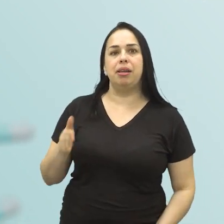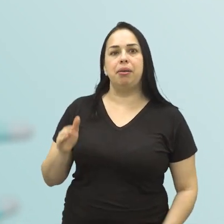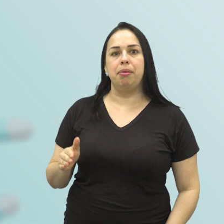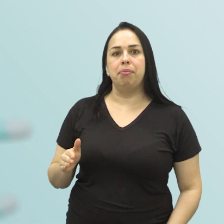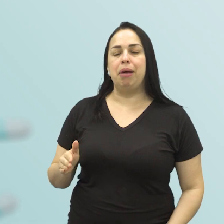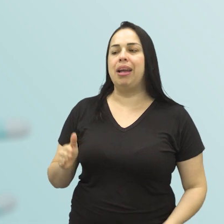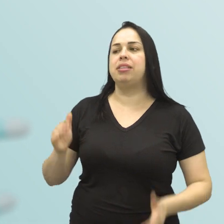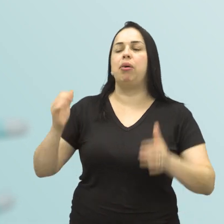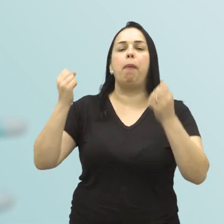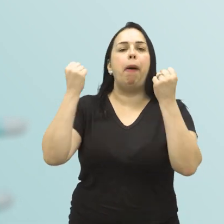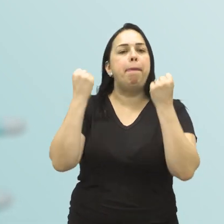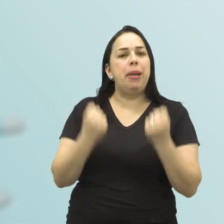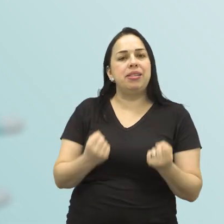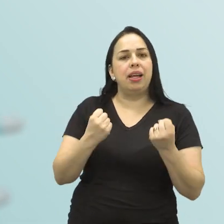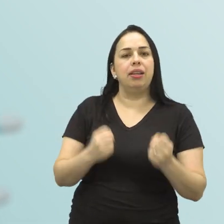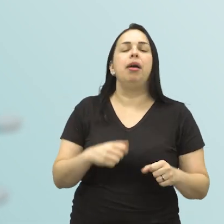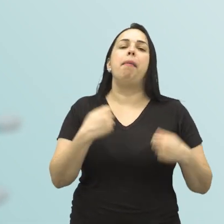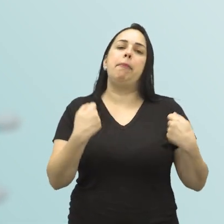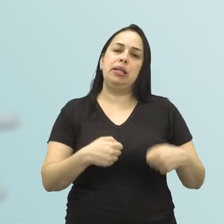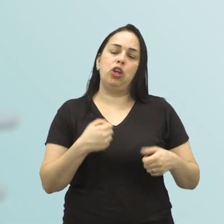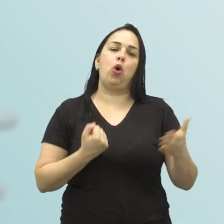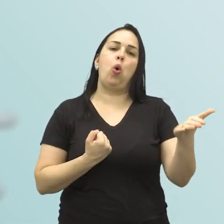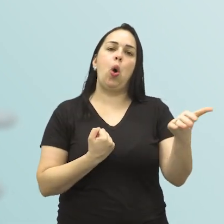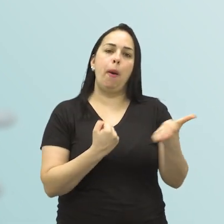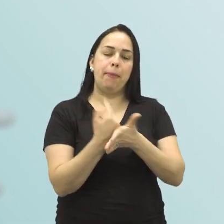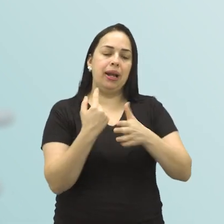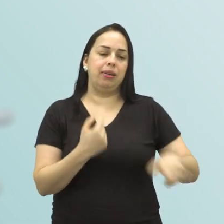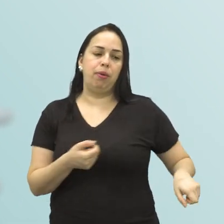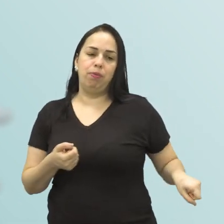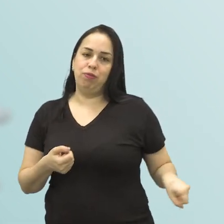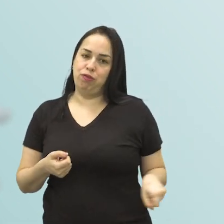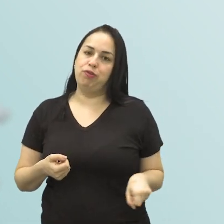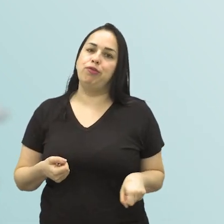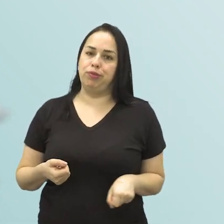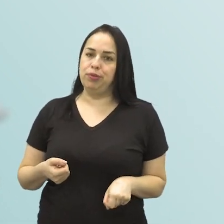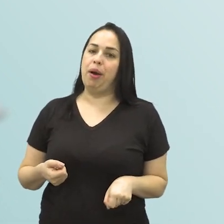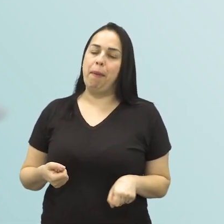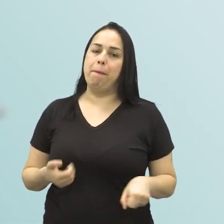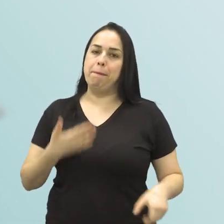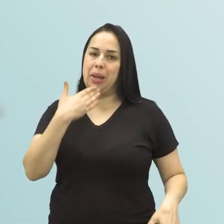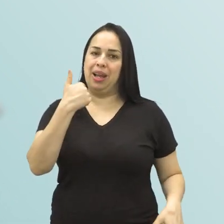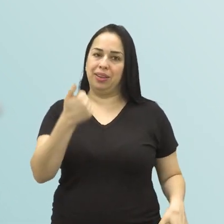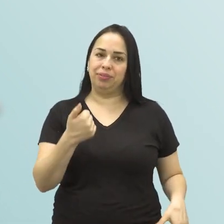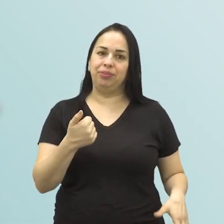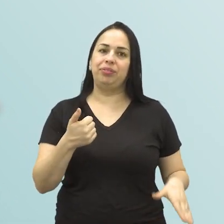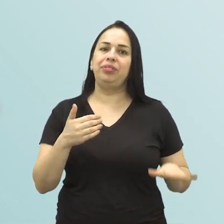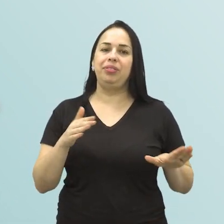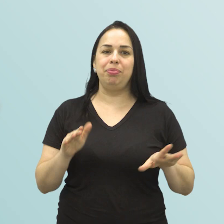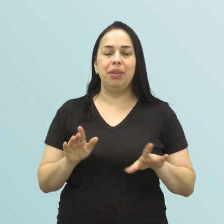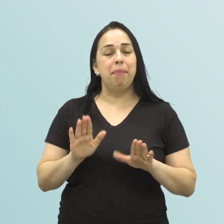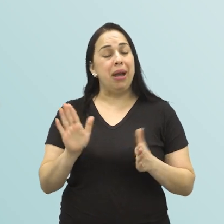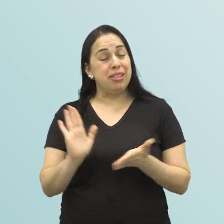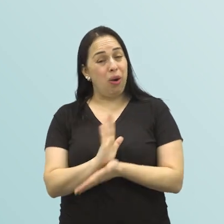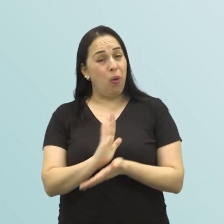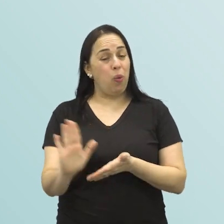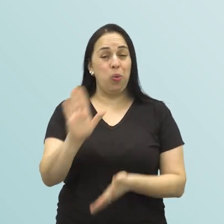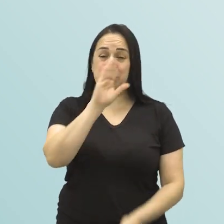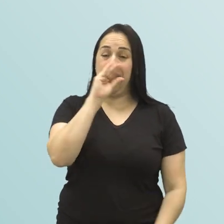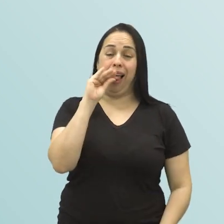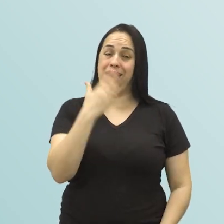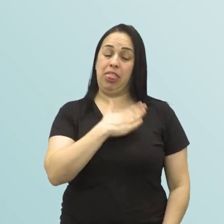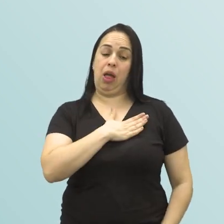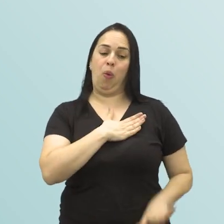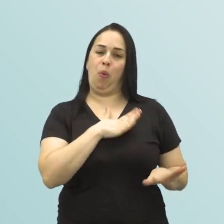pesa tudo isso aí e carrega mais? Aí vocês têm que comprar para eles aquela mochila com rodinha, que alguns adolescentes já